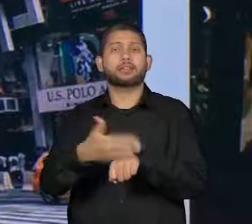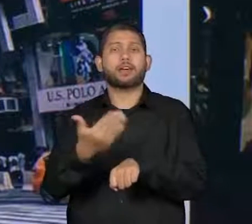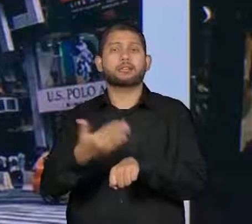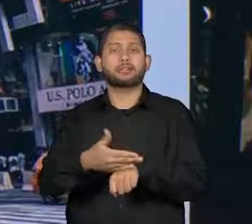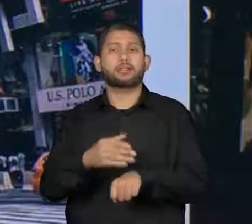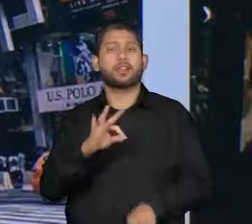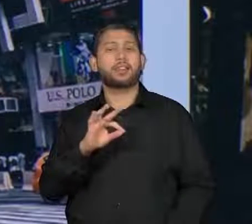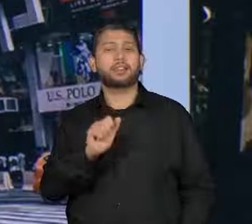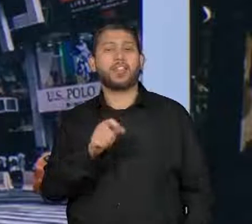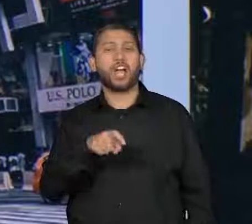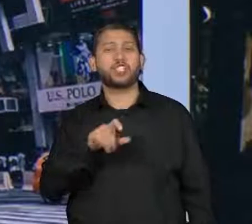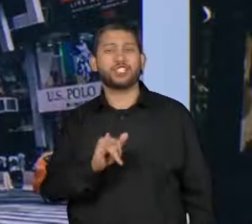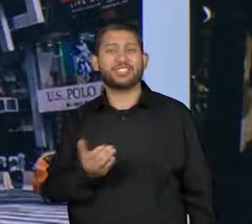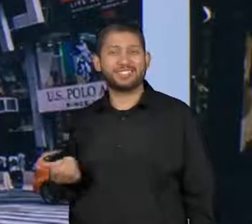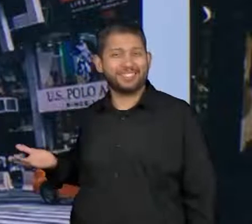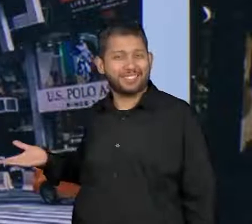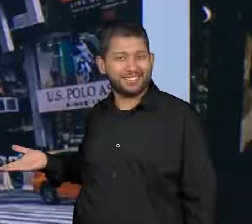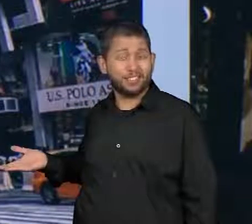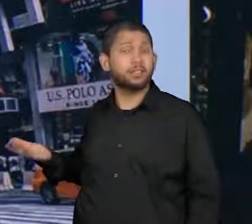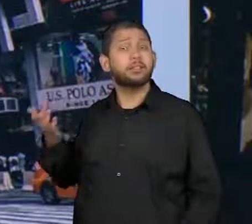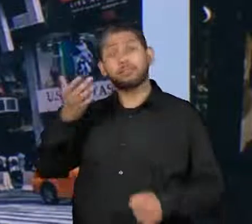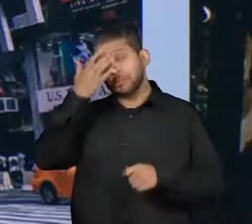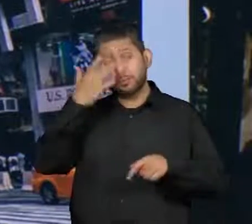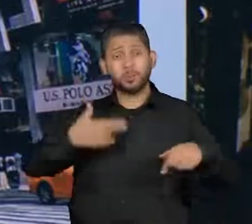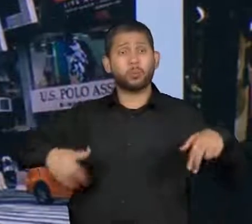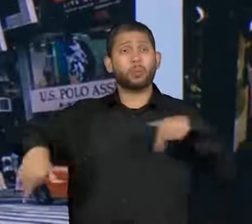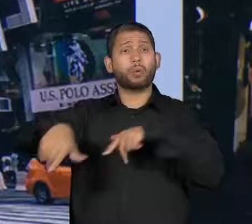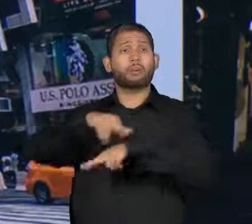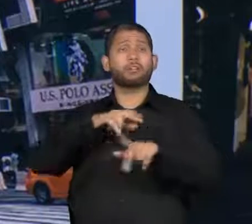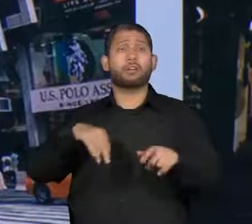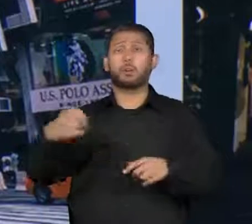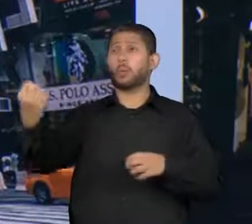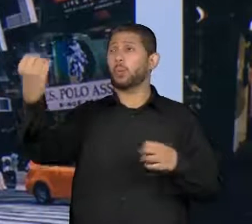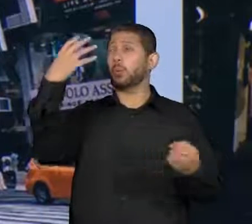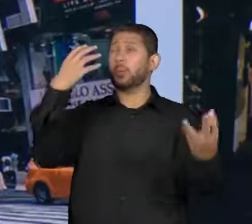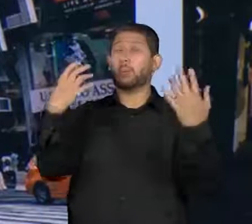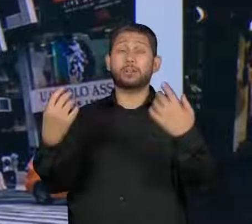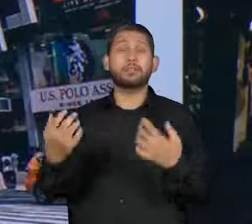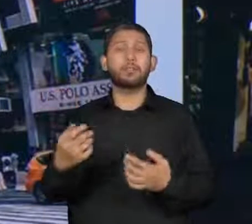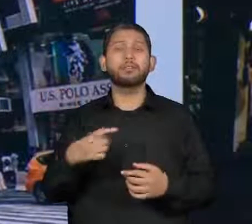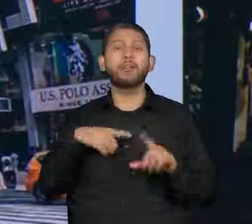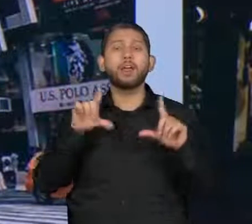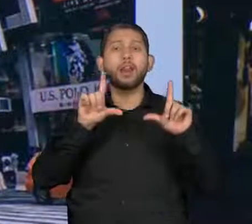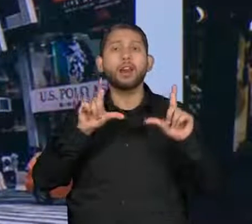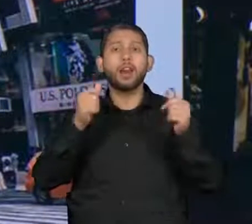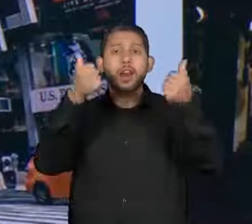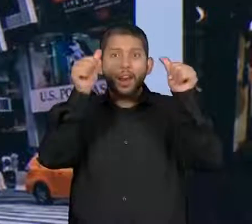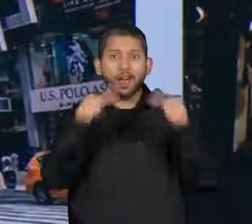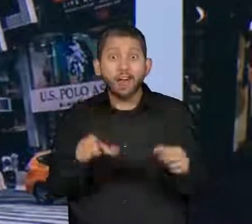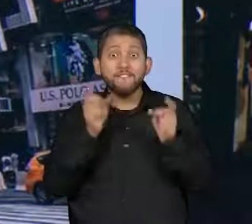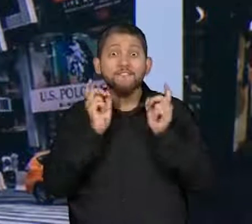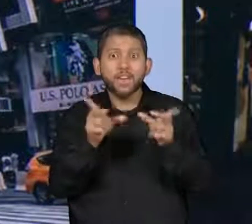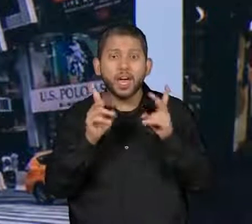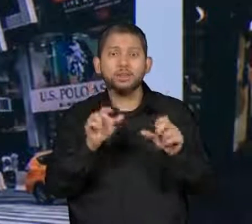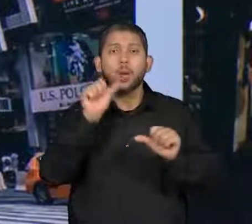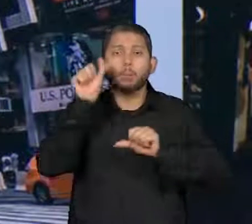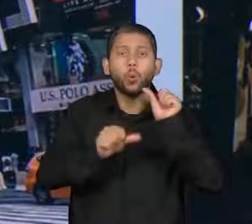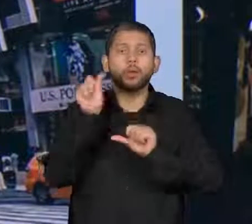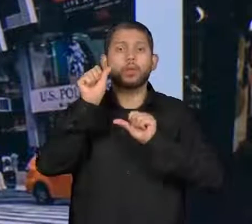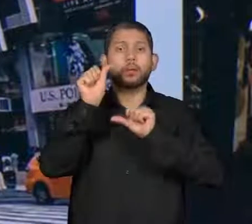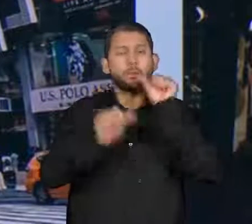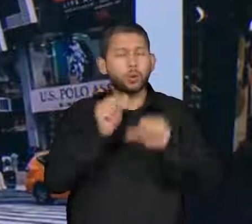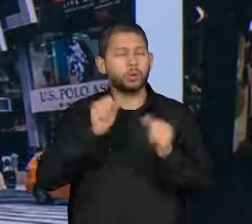carros também e muita gente na rua. Tem luzes, tem propagandas, tem outdoor. Olha